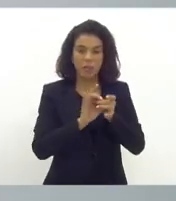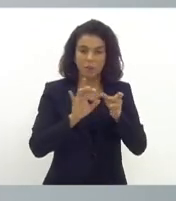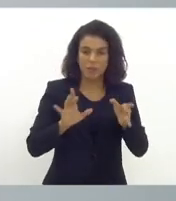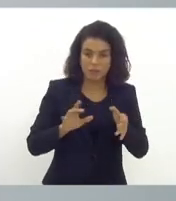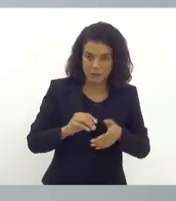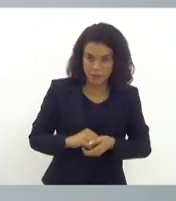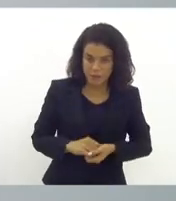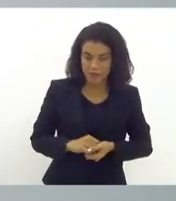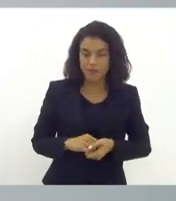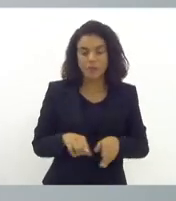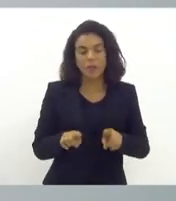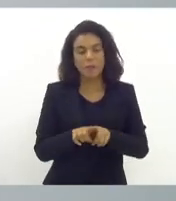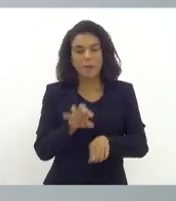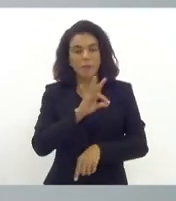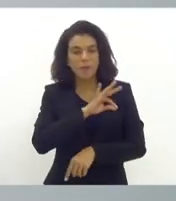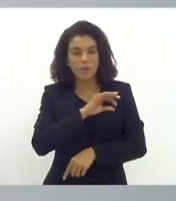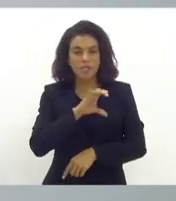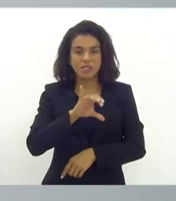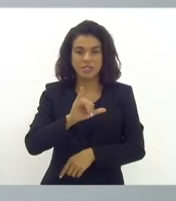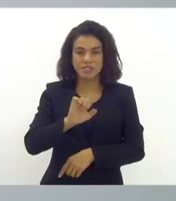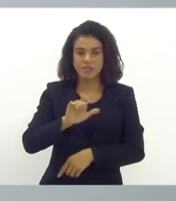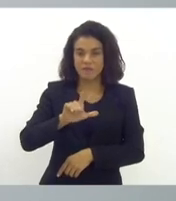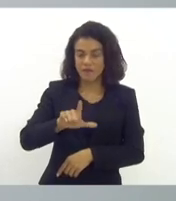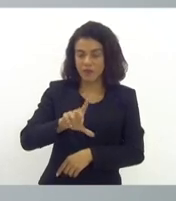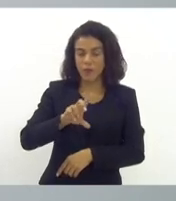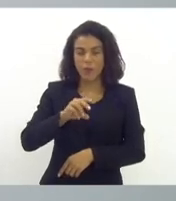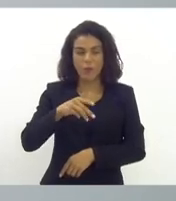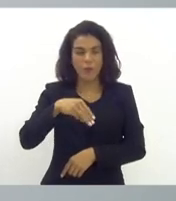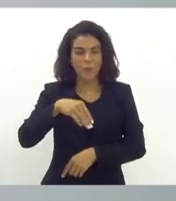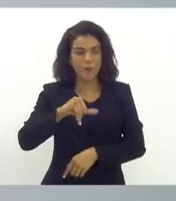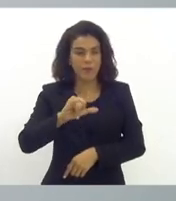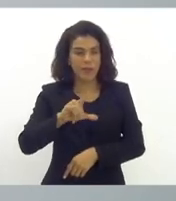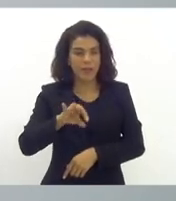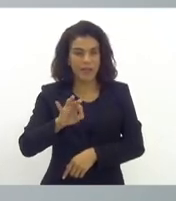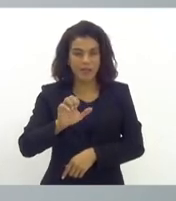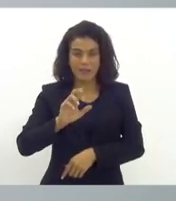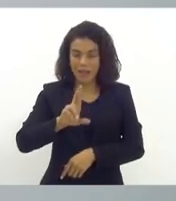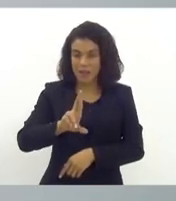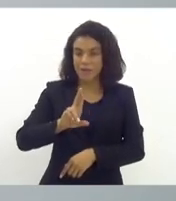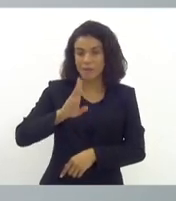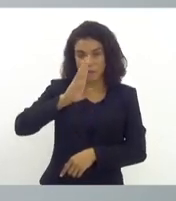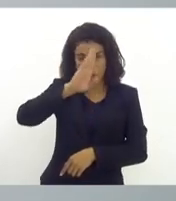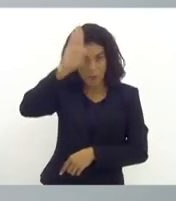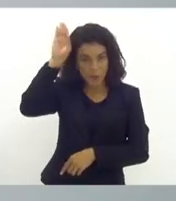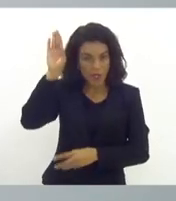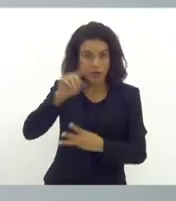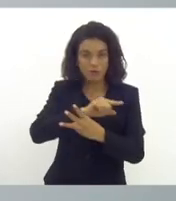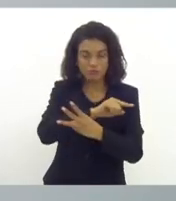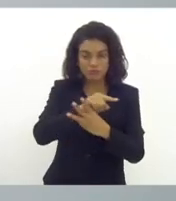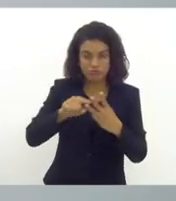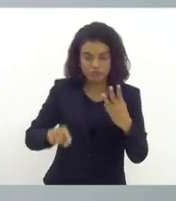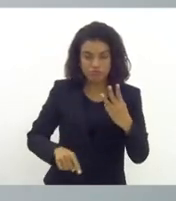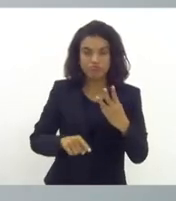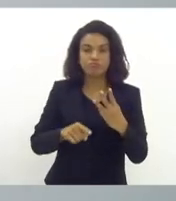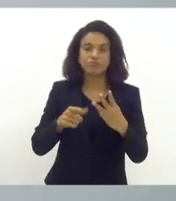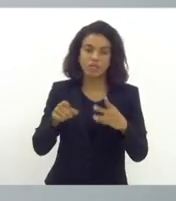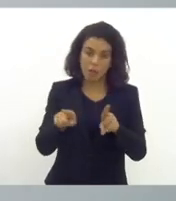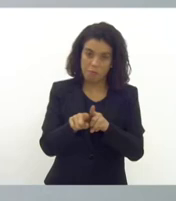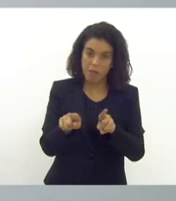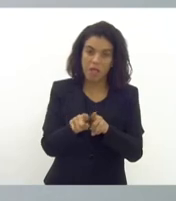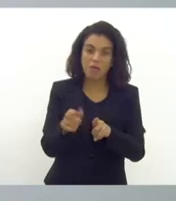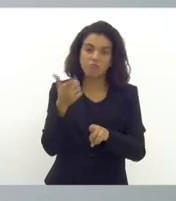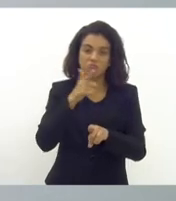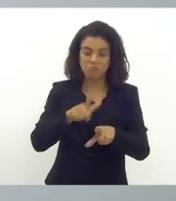de Polícia Militar Polícia Civil e corpo de bombeiros para assim posteriormente retirar as suas autorizações